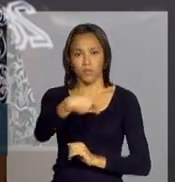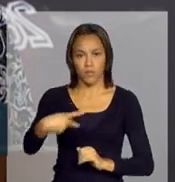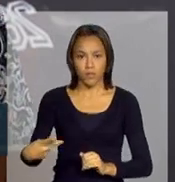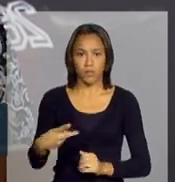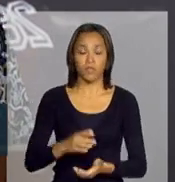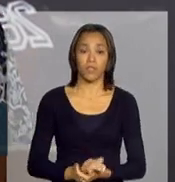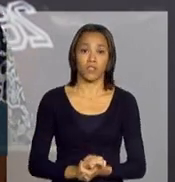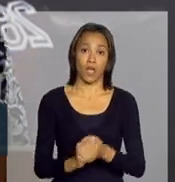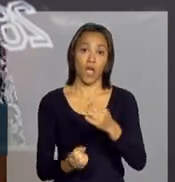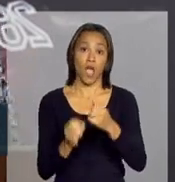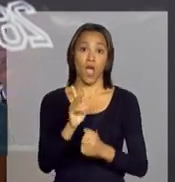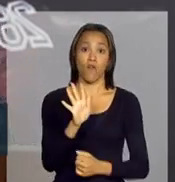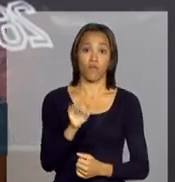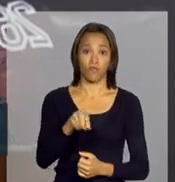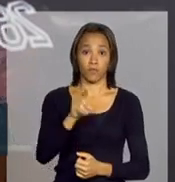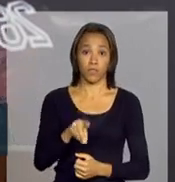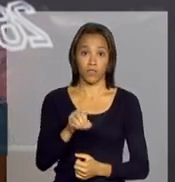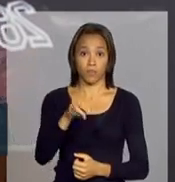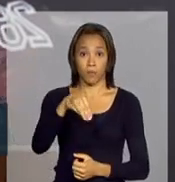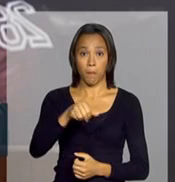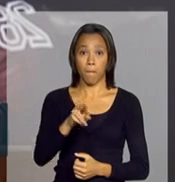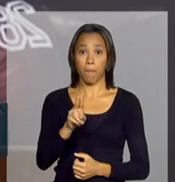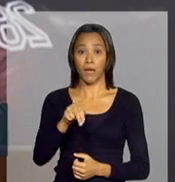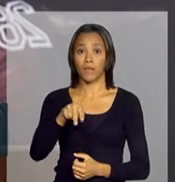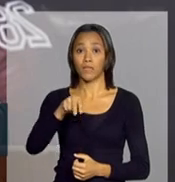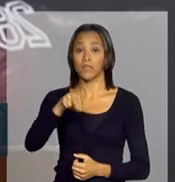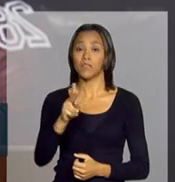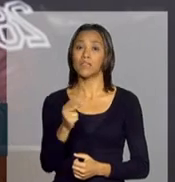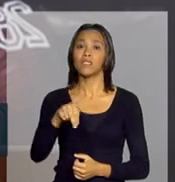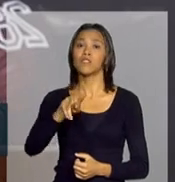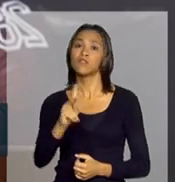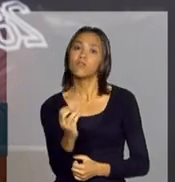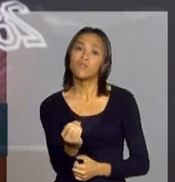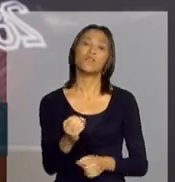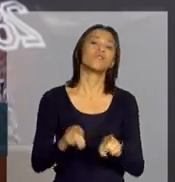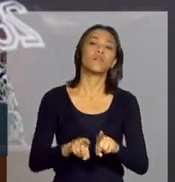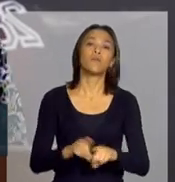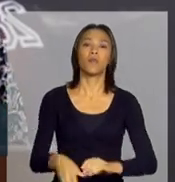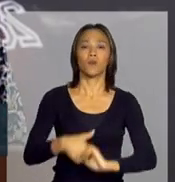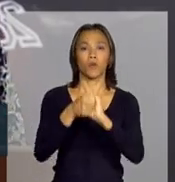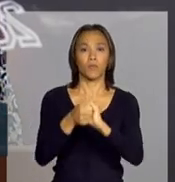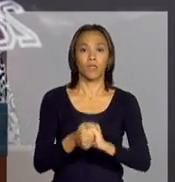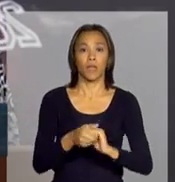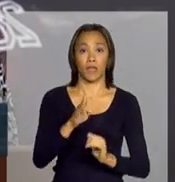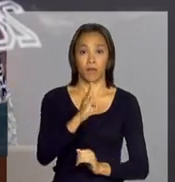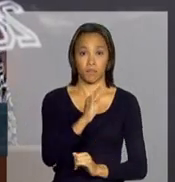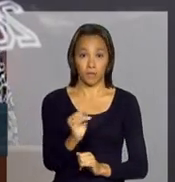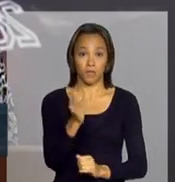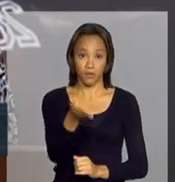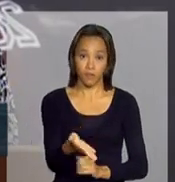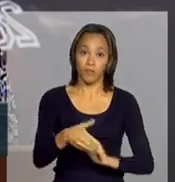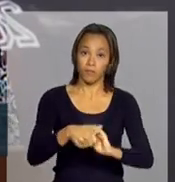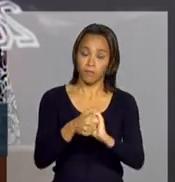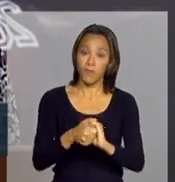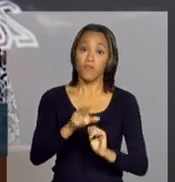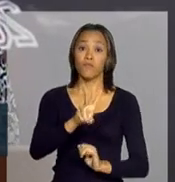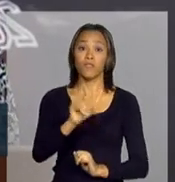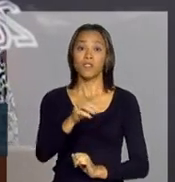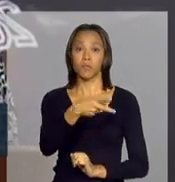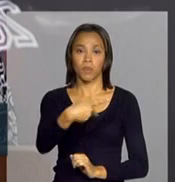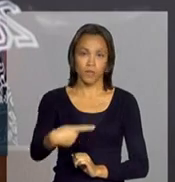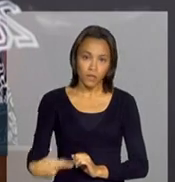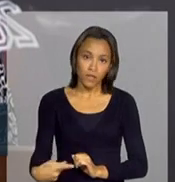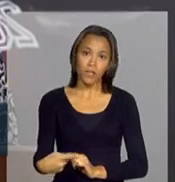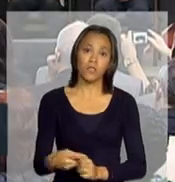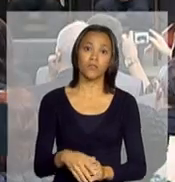Roberto Marinho José Roberto Marinho cumprimentar a Beatriz bter vice-presidente do